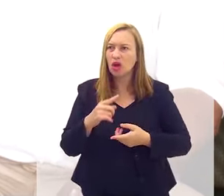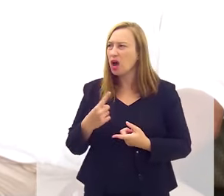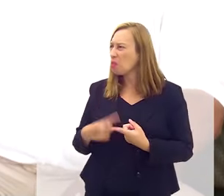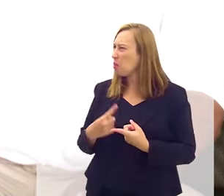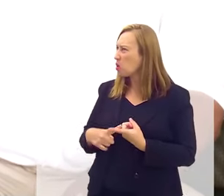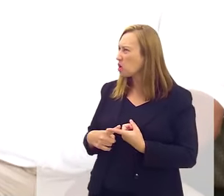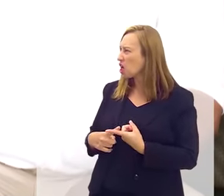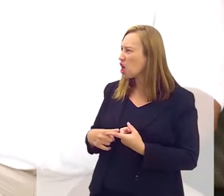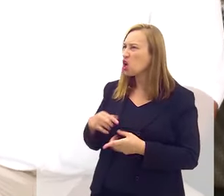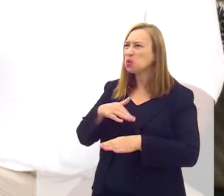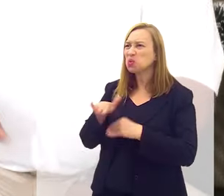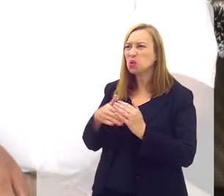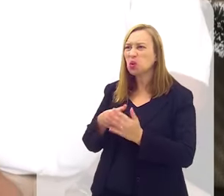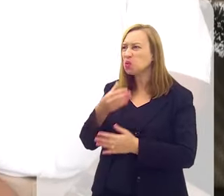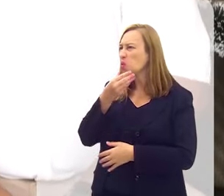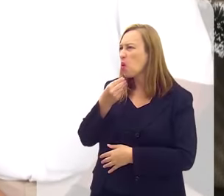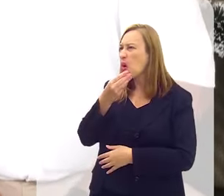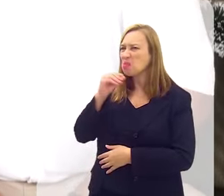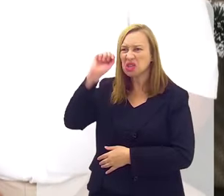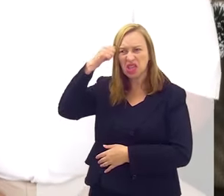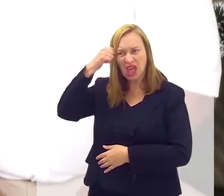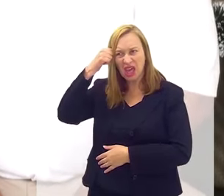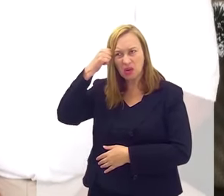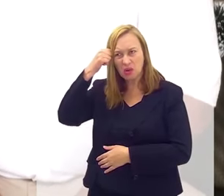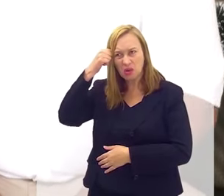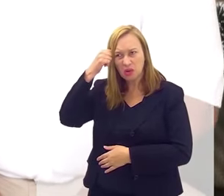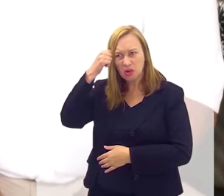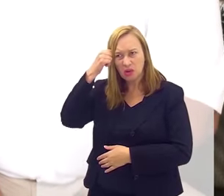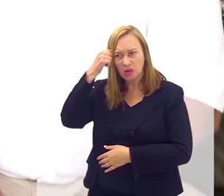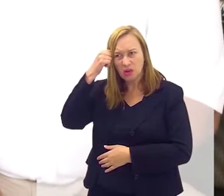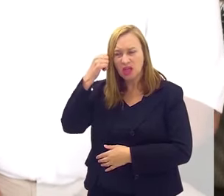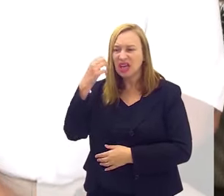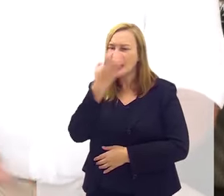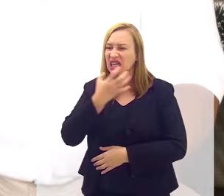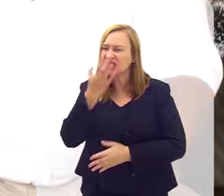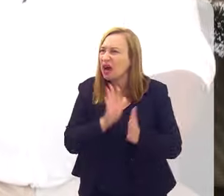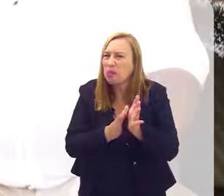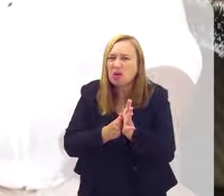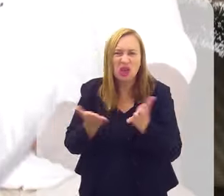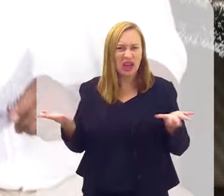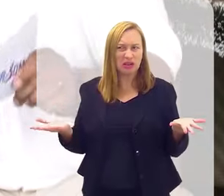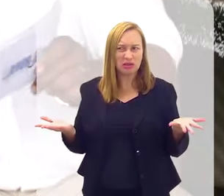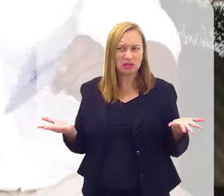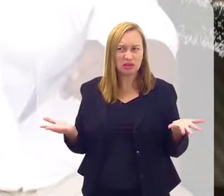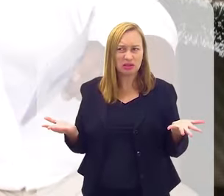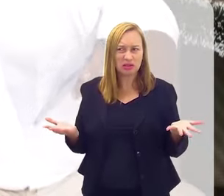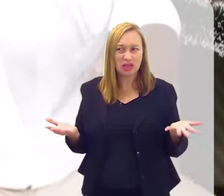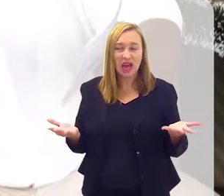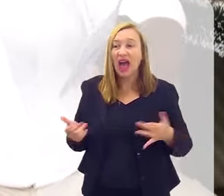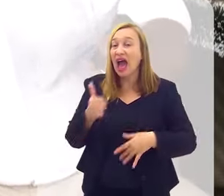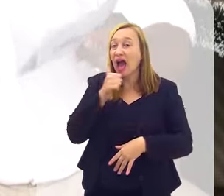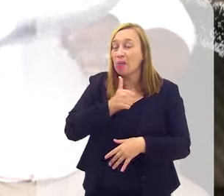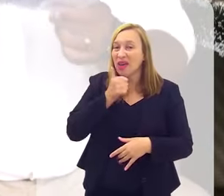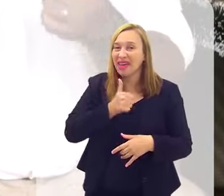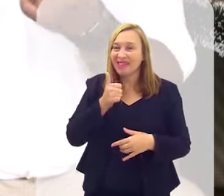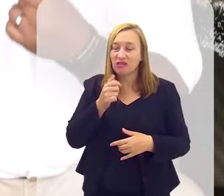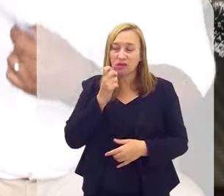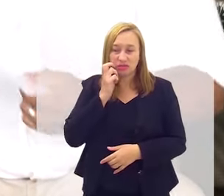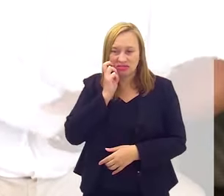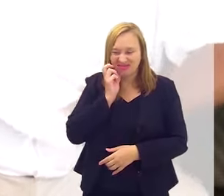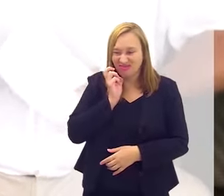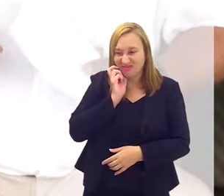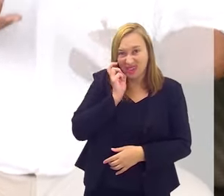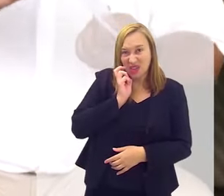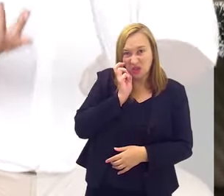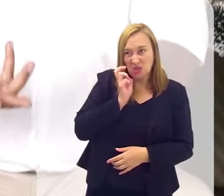falar o testemunho eu falei assim para ela mas por que que todo tem que ser pagodeiro ela ficou sem graça mas na